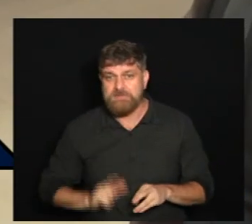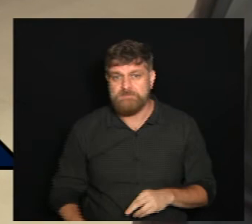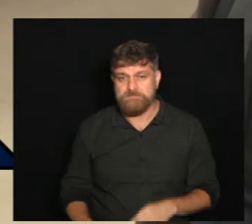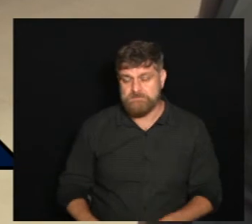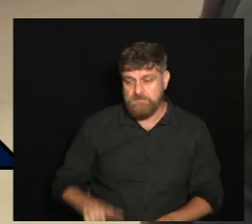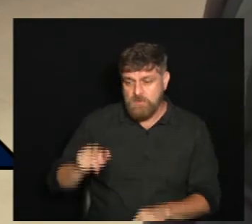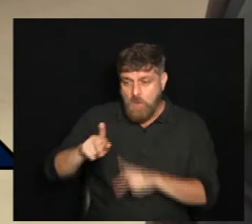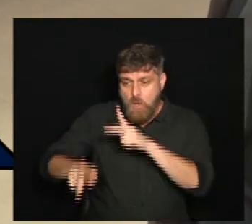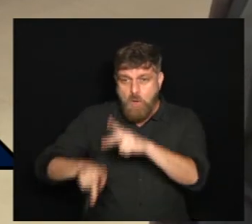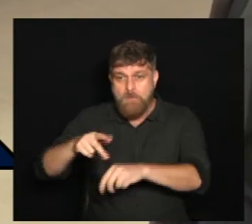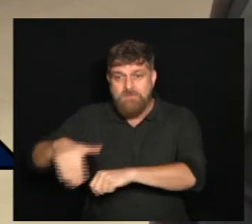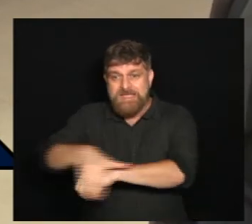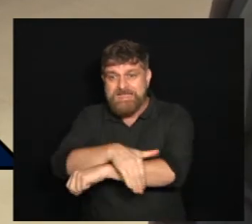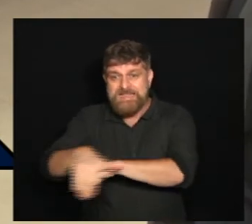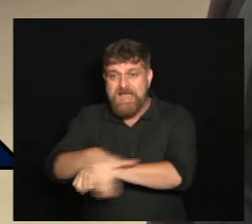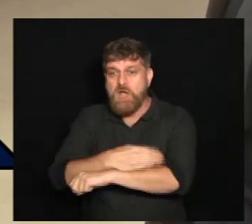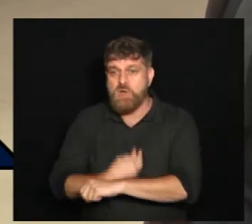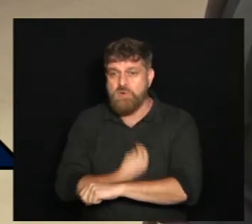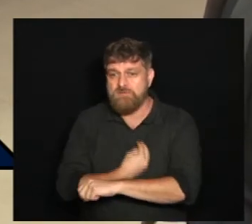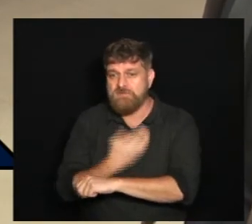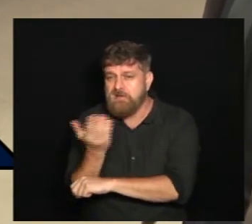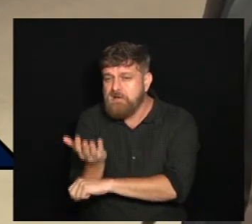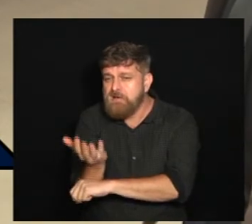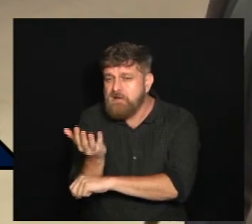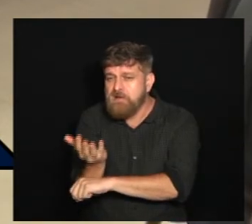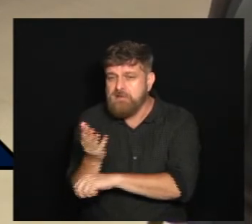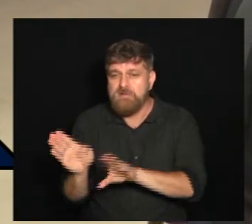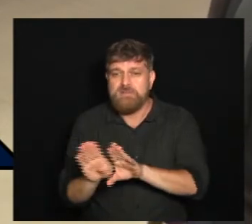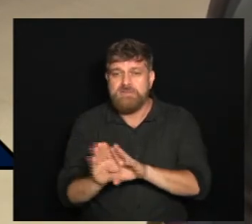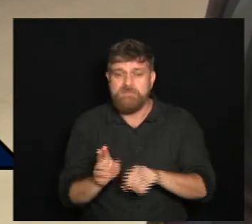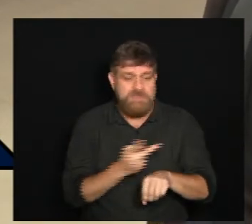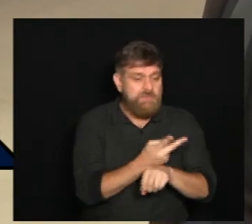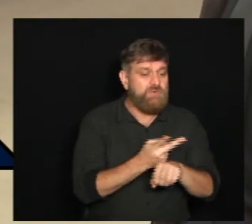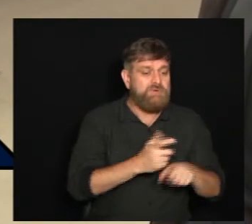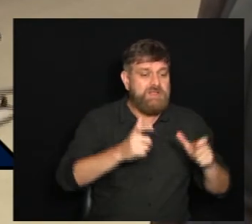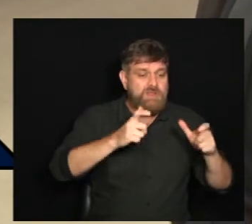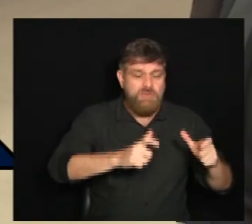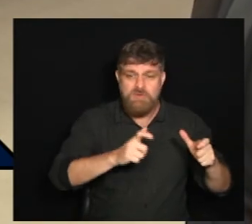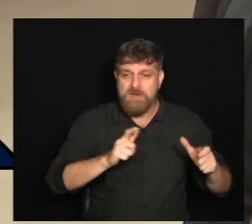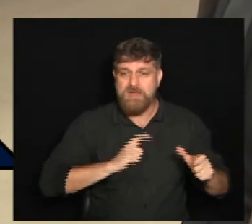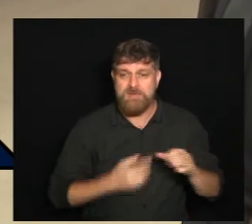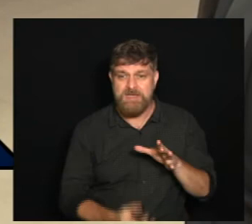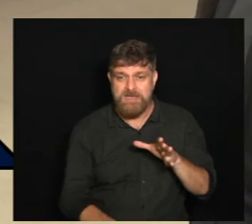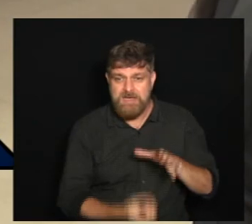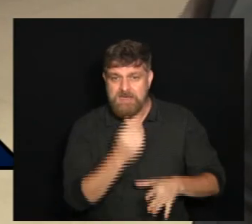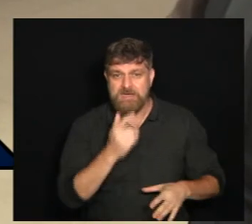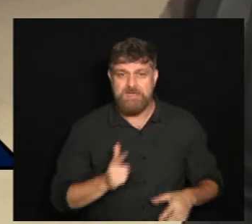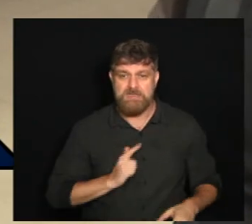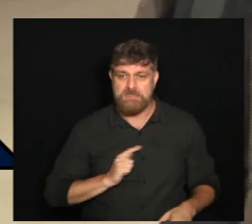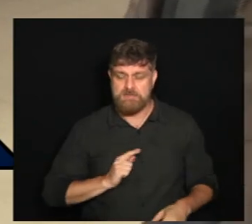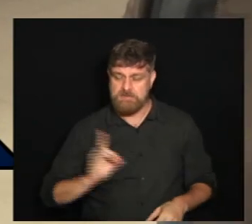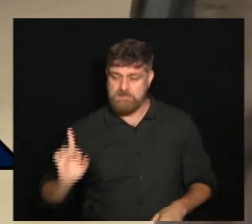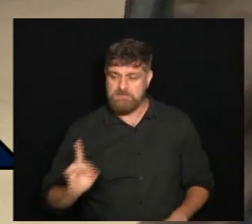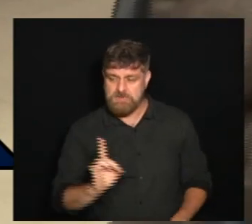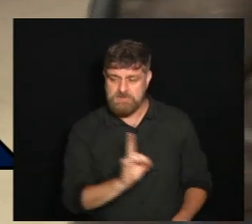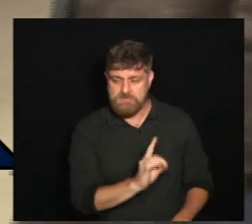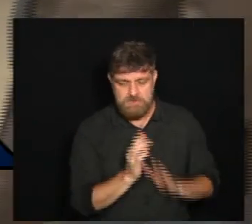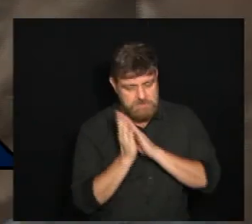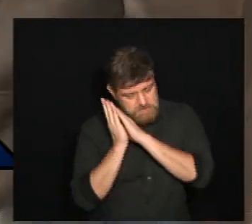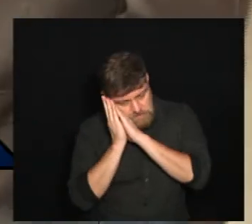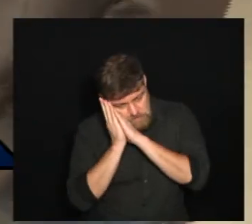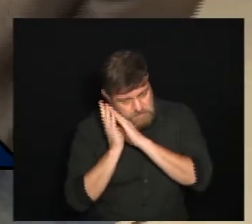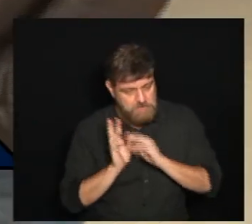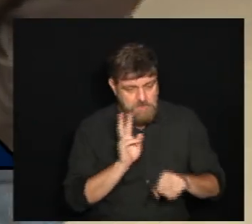a essa população, estuda também a possibilidade de encontrar locais para se criar albergues coletivos com todas